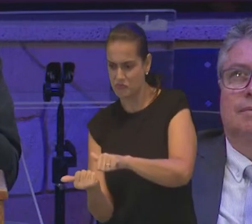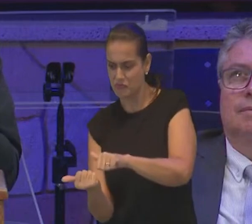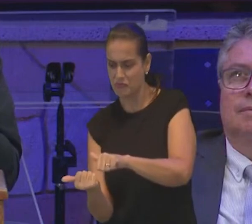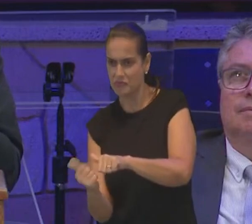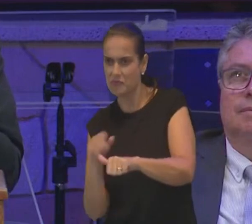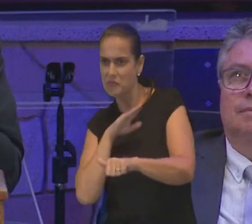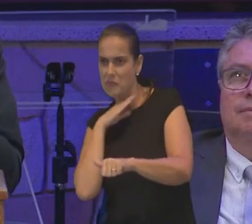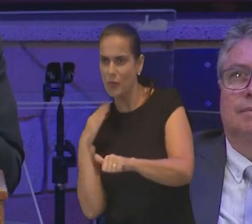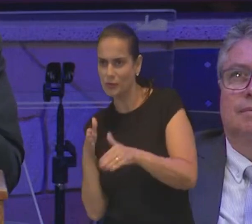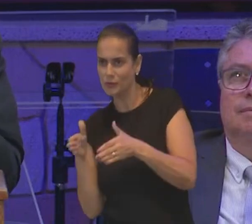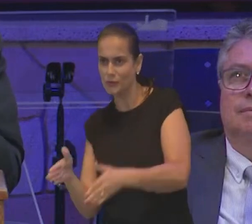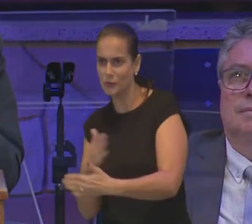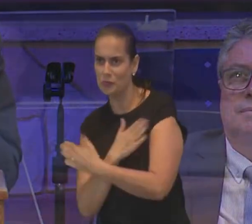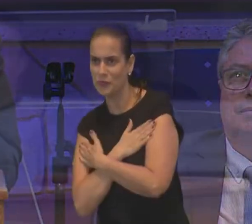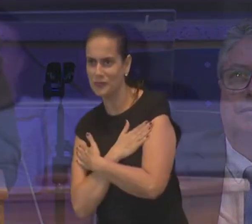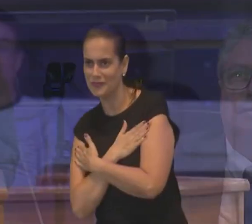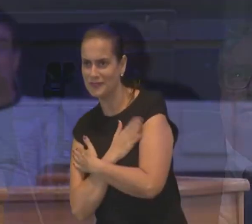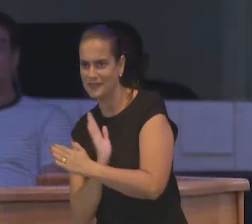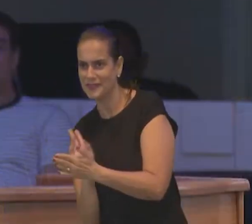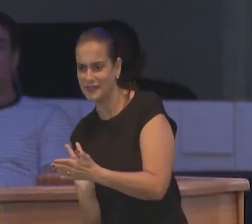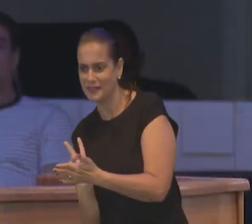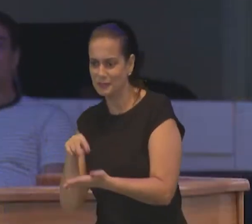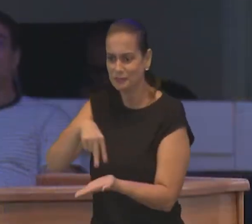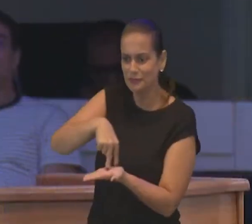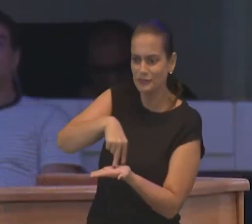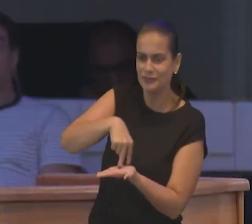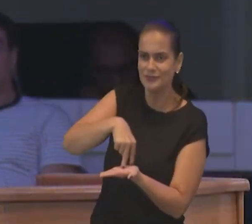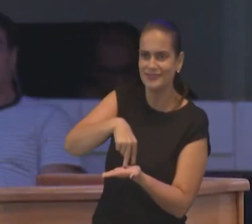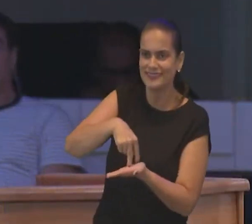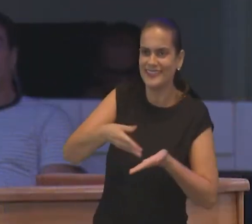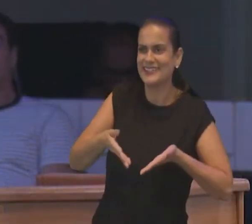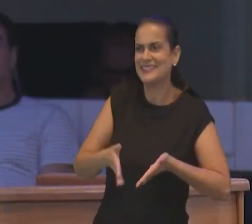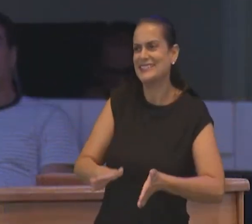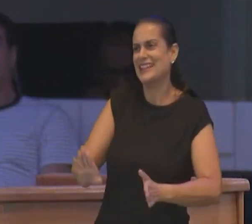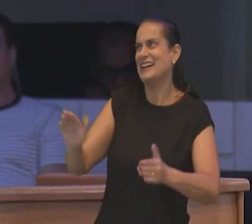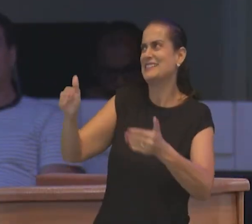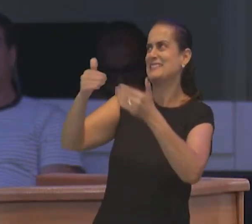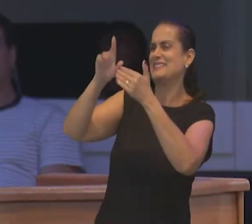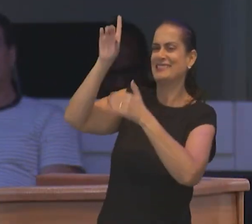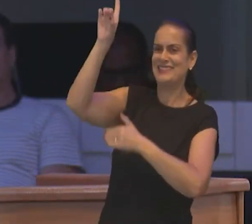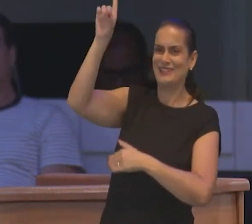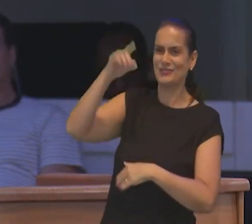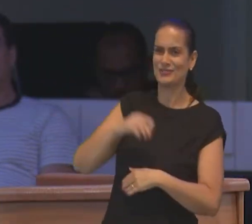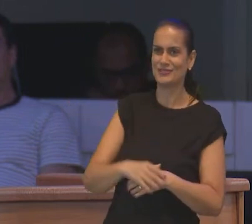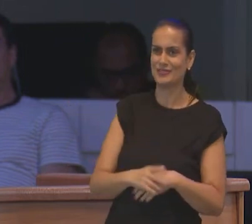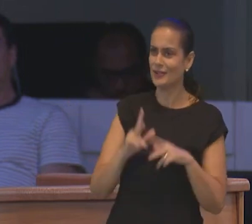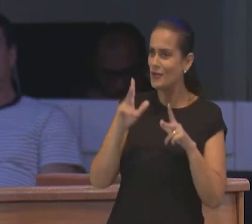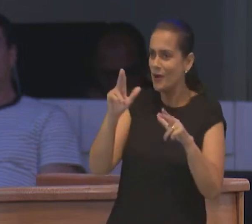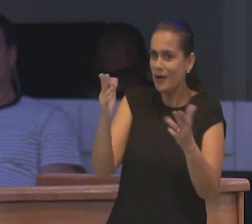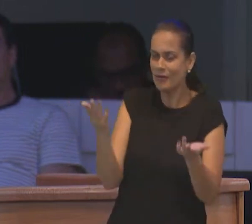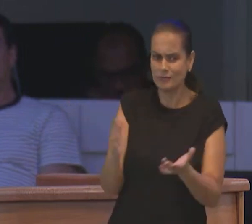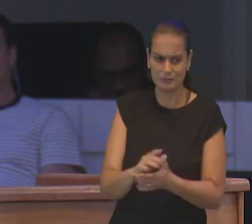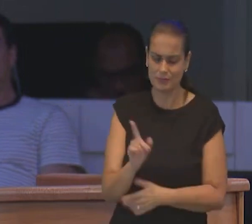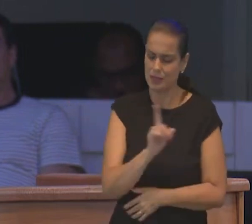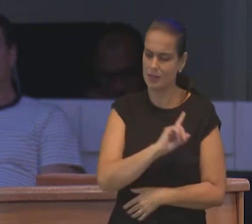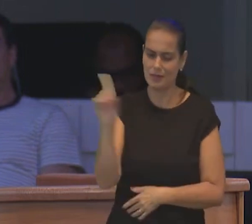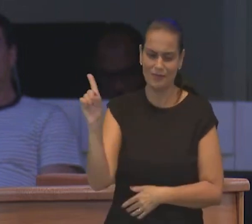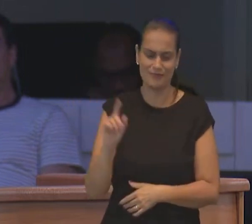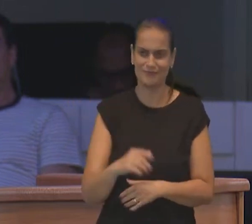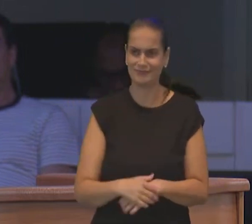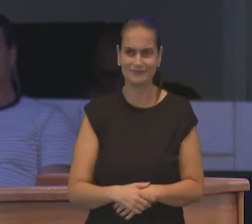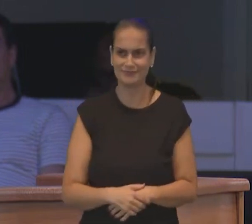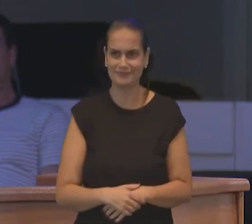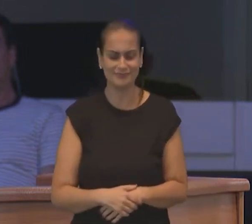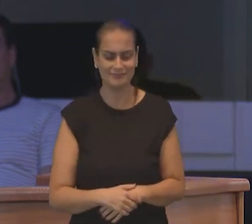sepultado. E quando ele se levanta da água, ele nasce para Deus. O diretor do presídio disse: você